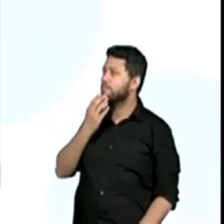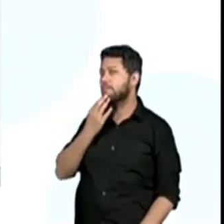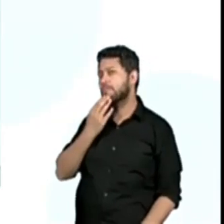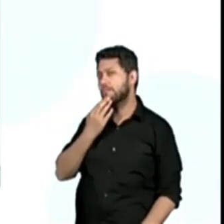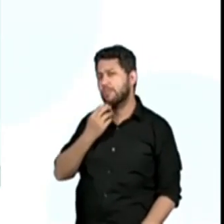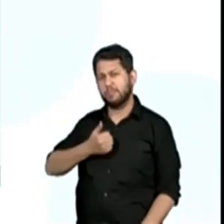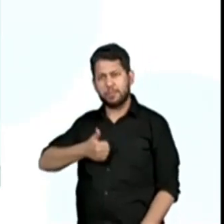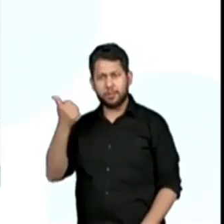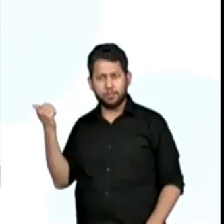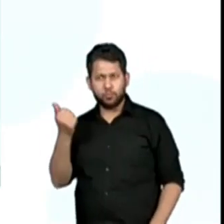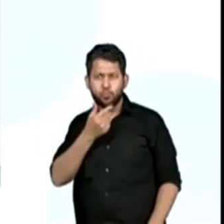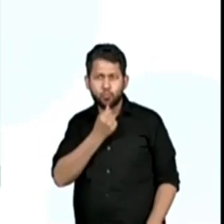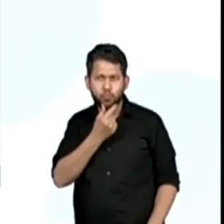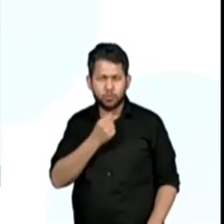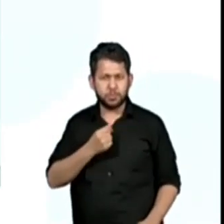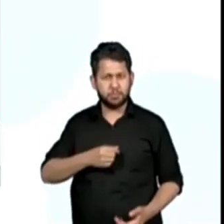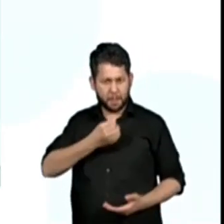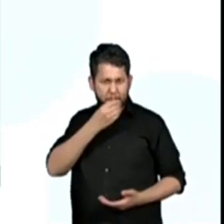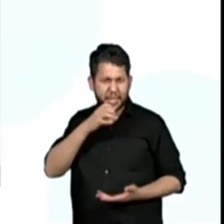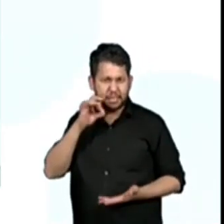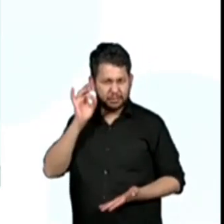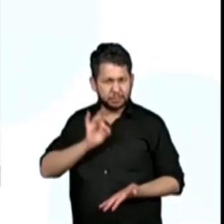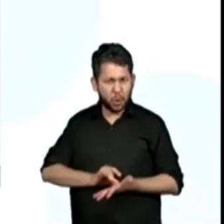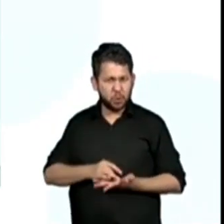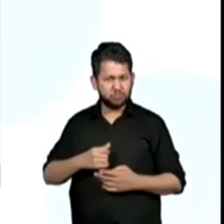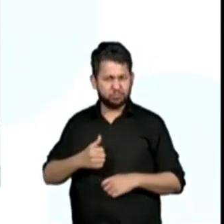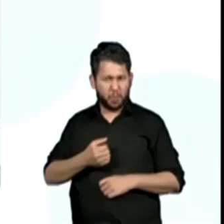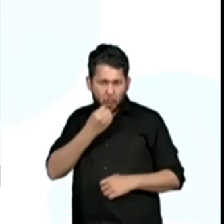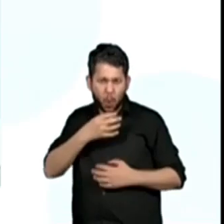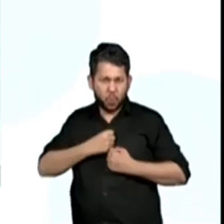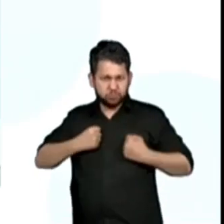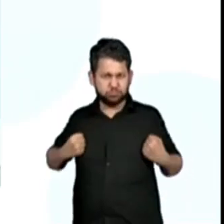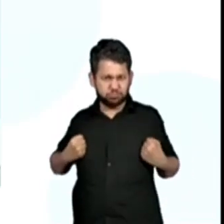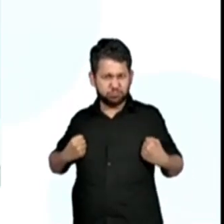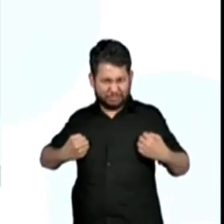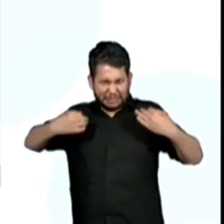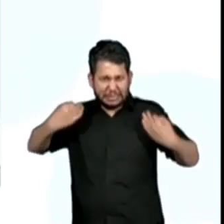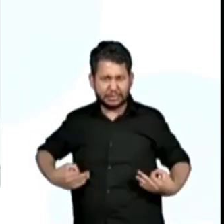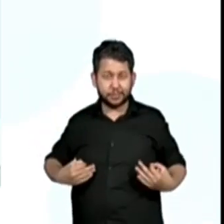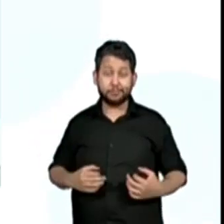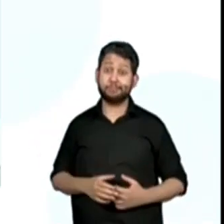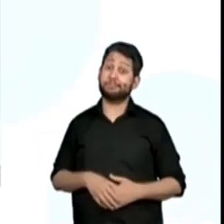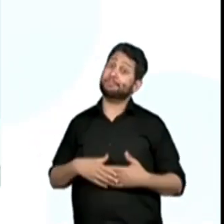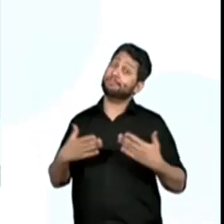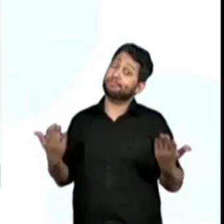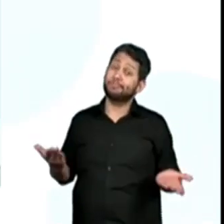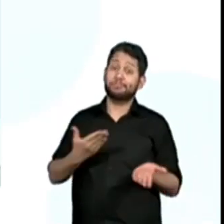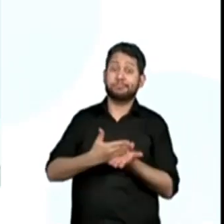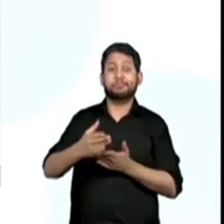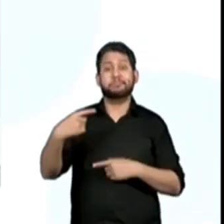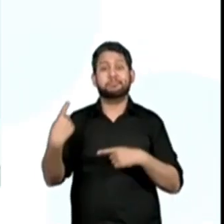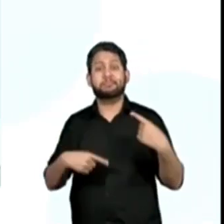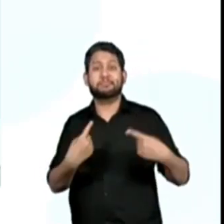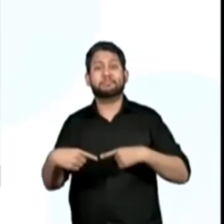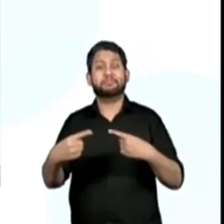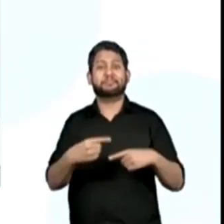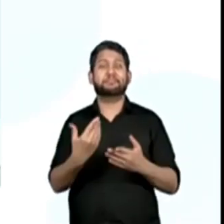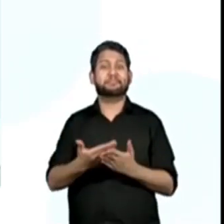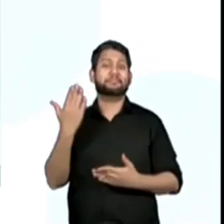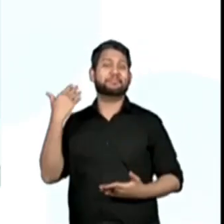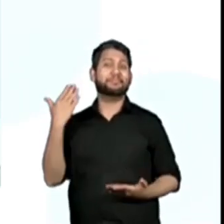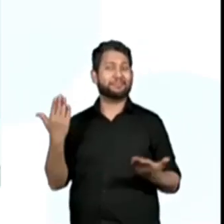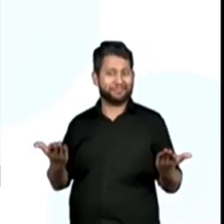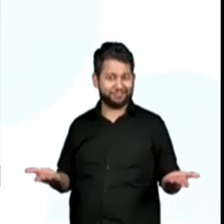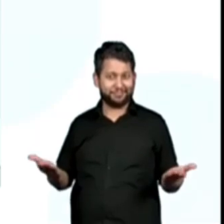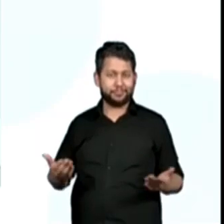nosso herói musculoso realmente é um bom super-herói? Foi aí que nós debatemos e finalizamos a aula